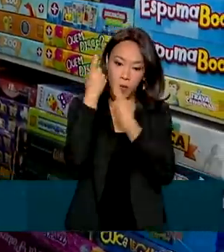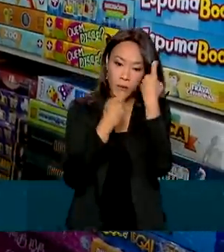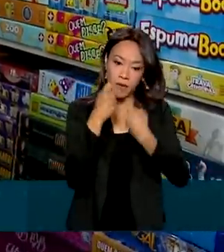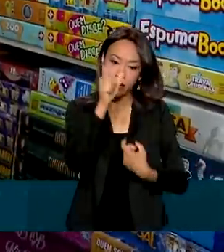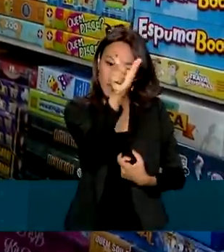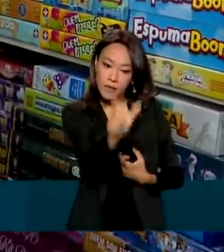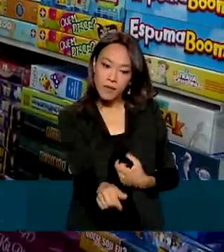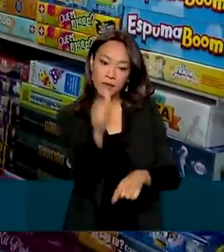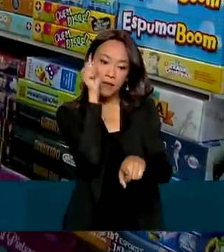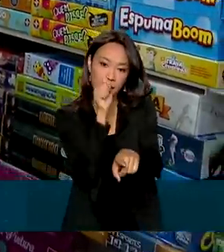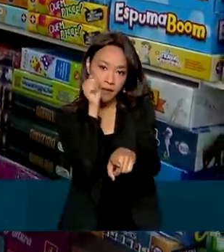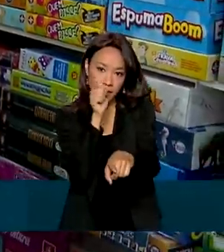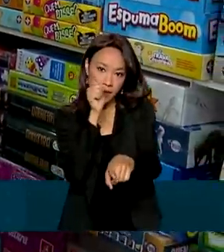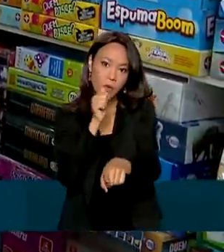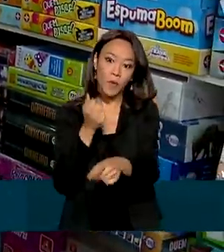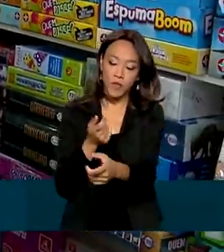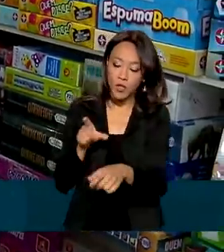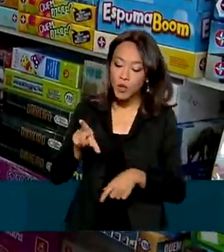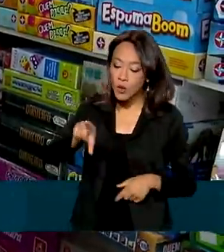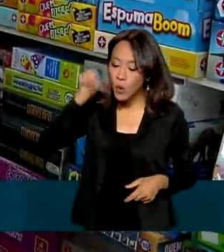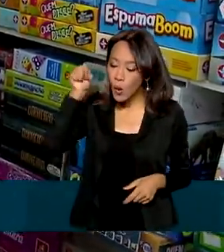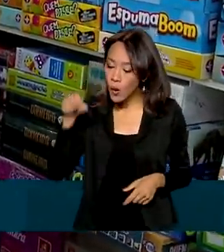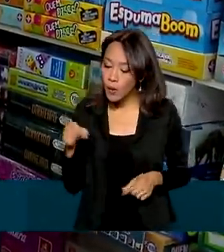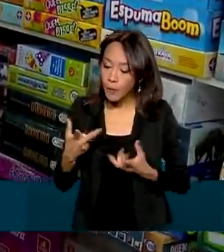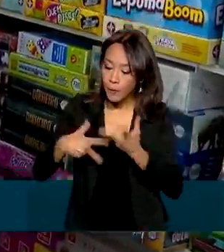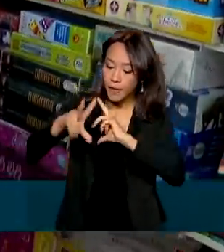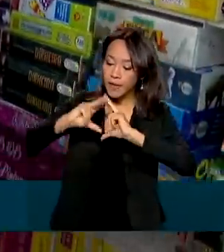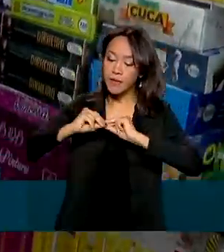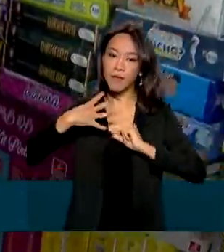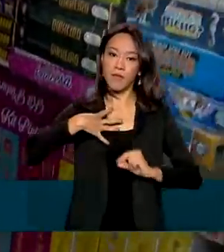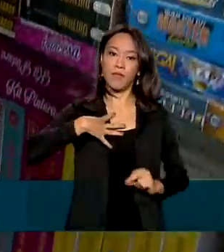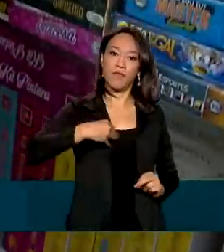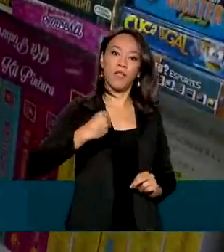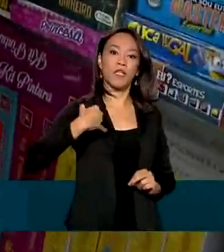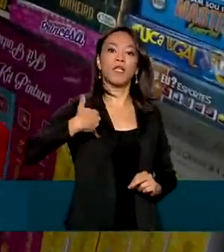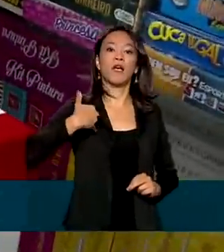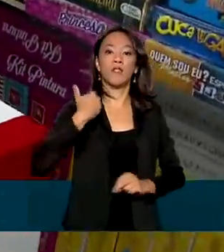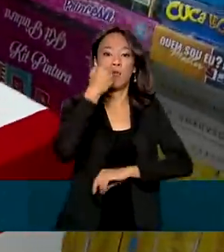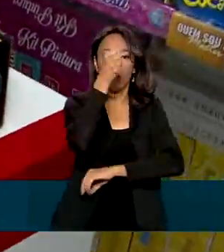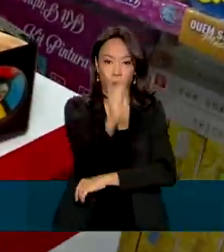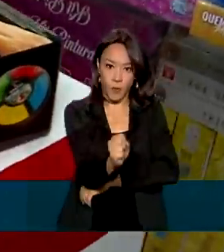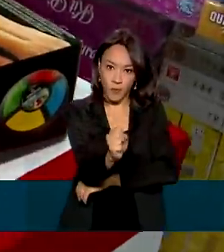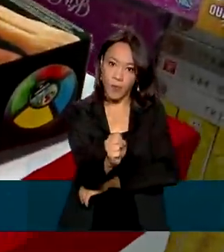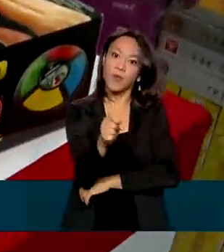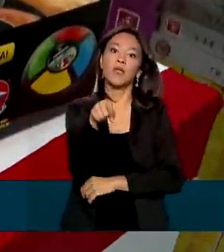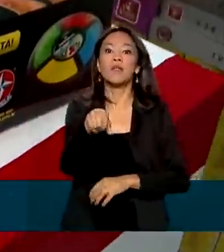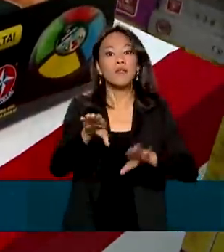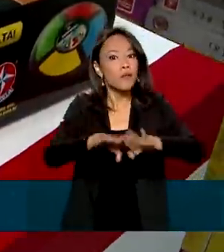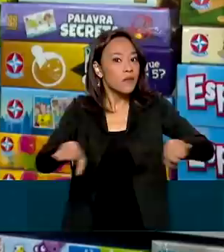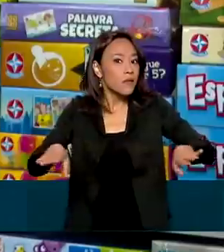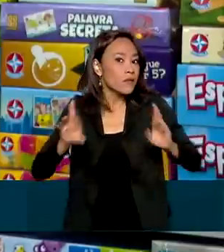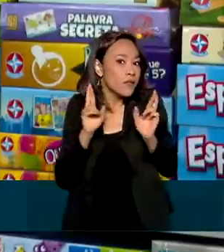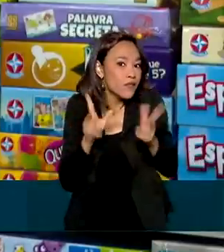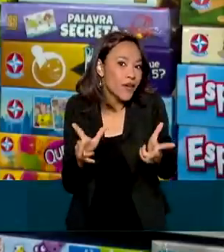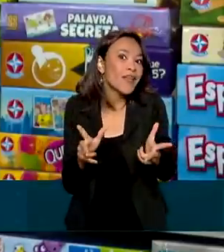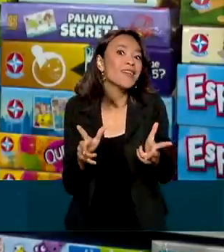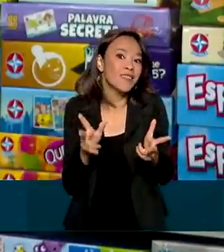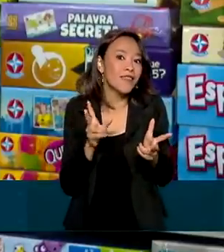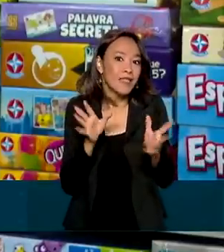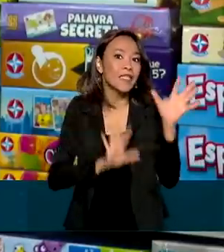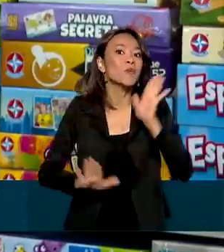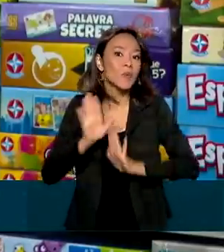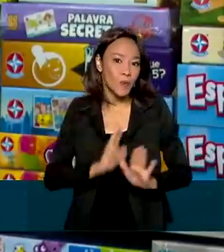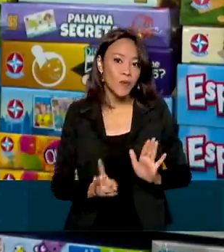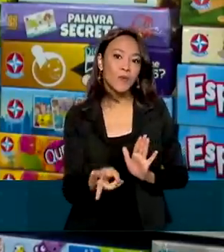Patrícia quando escolhe presentes para filha de 8 anos no dia das crianças não será diferente eu